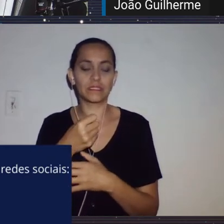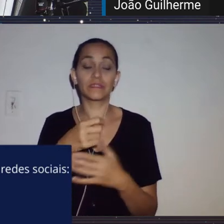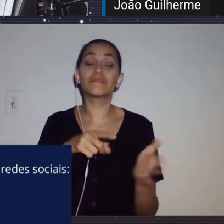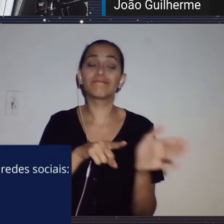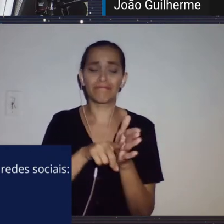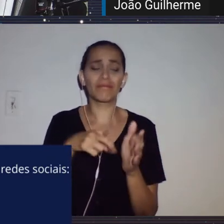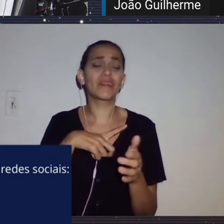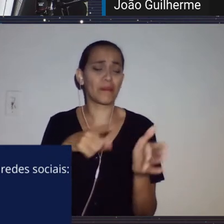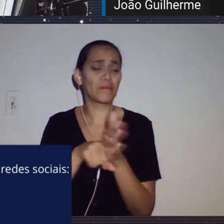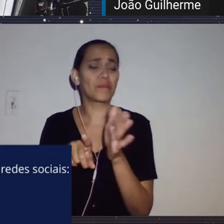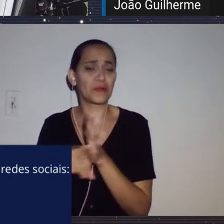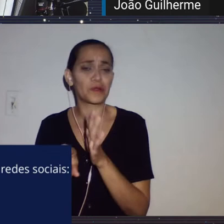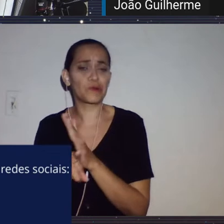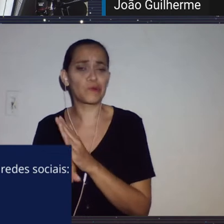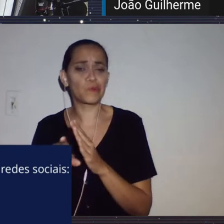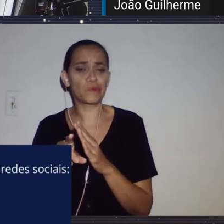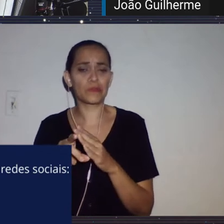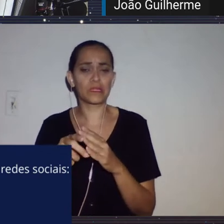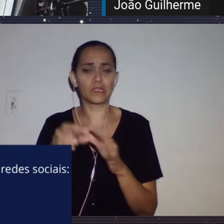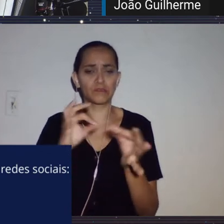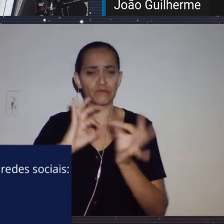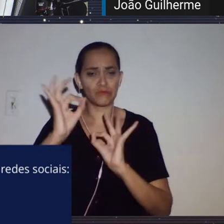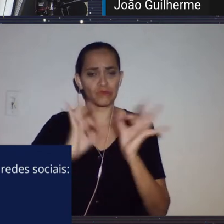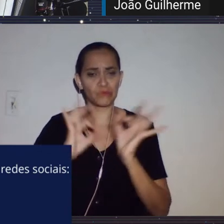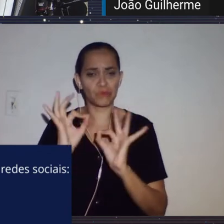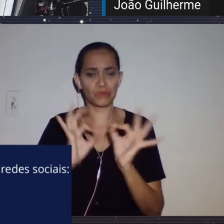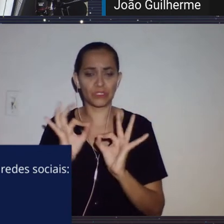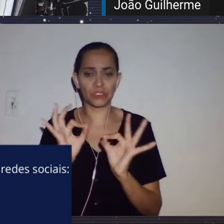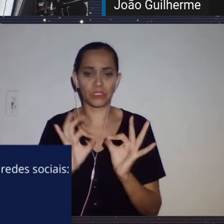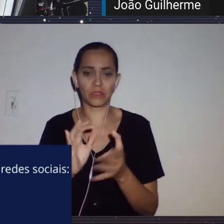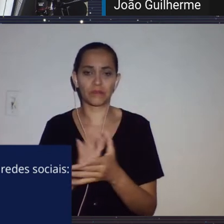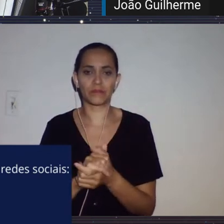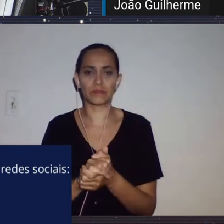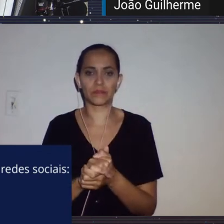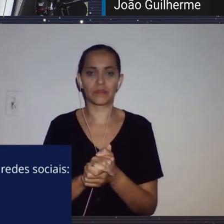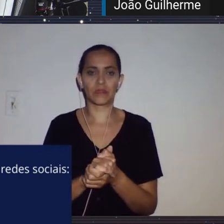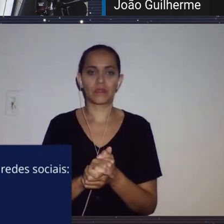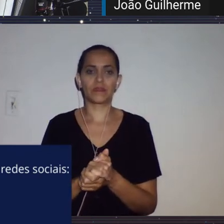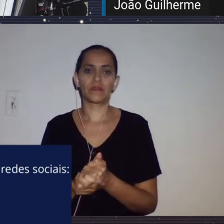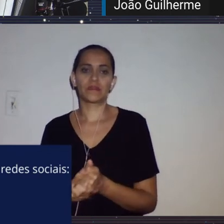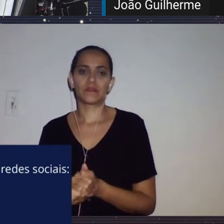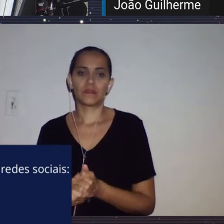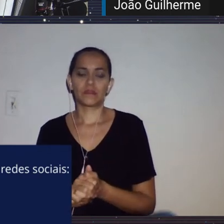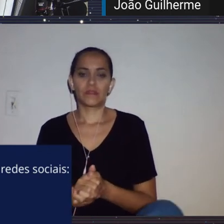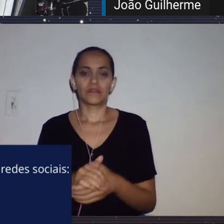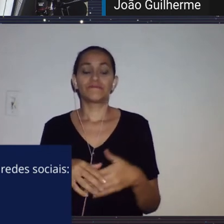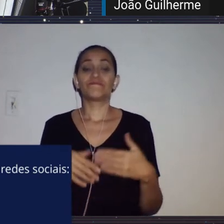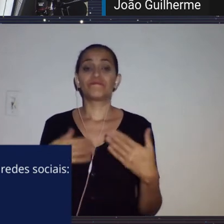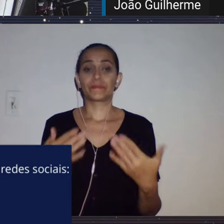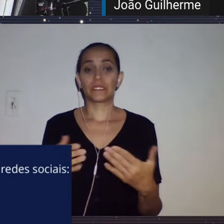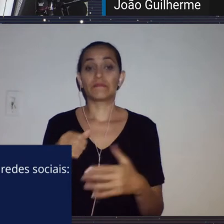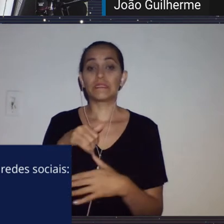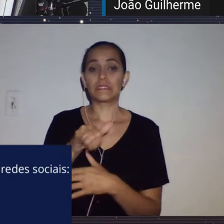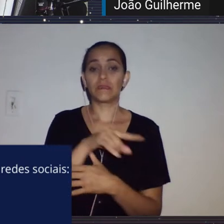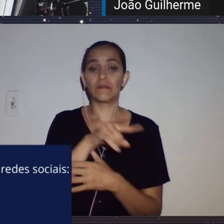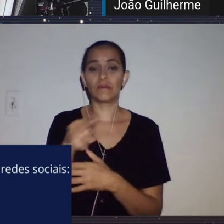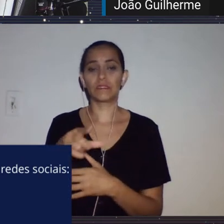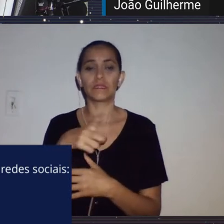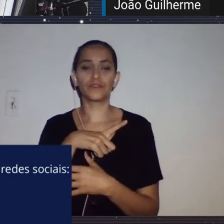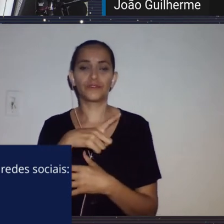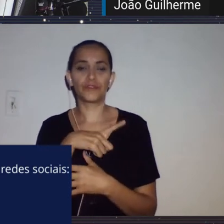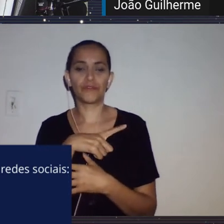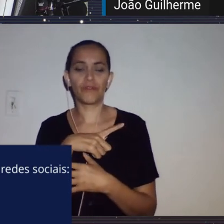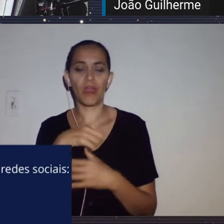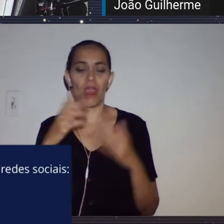entrevista é ligada à Google e tem contribuição para JAX, né? Então, se você estiver mirando numa empresa específica e